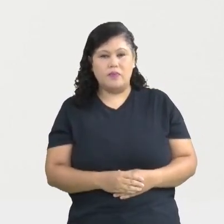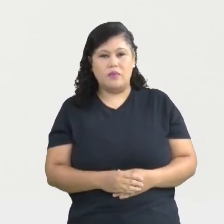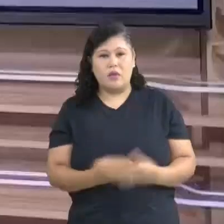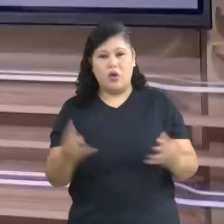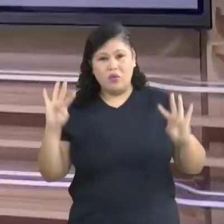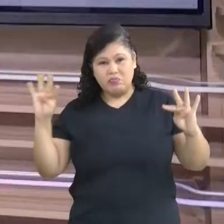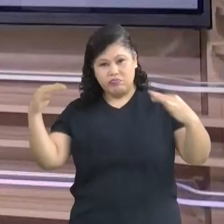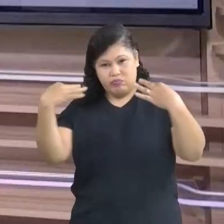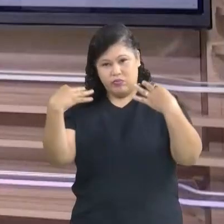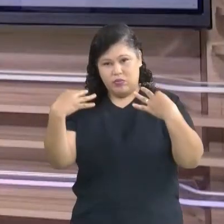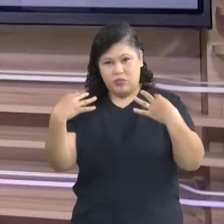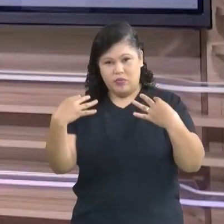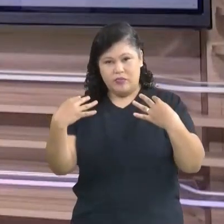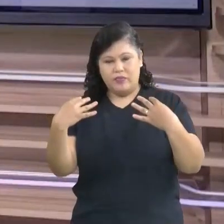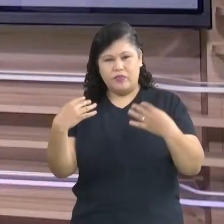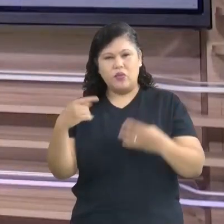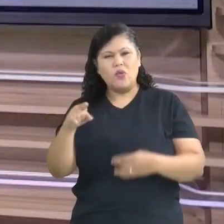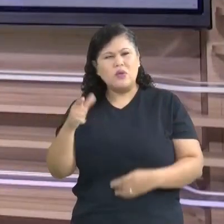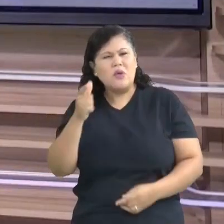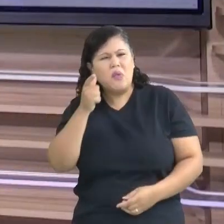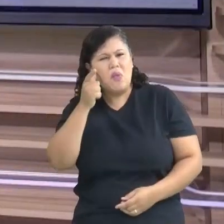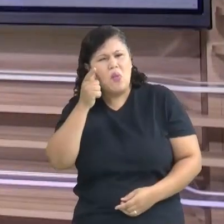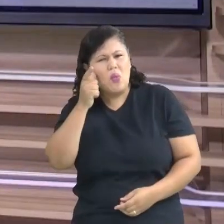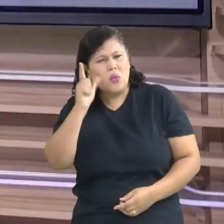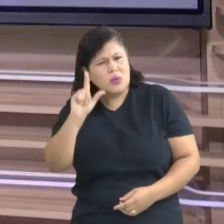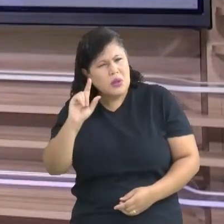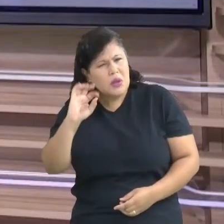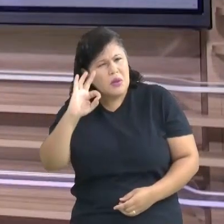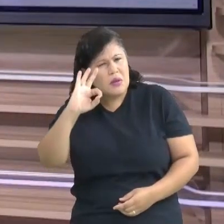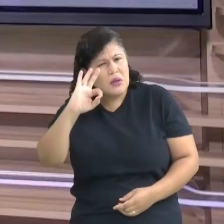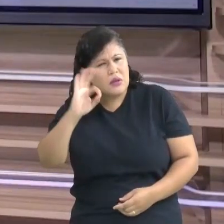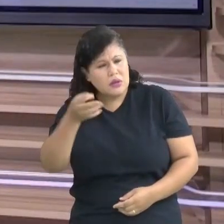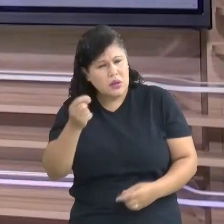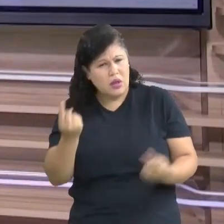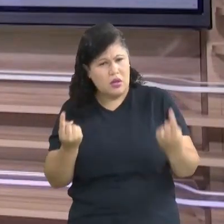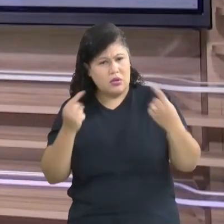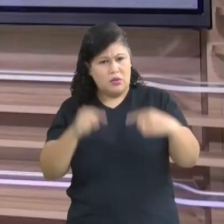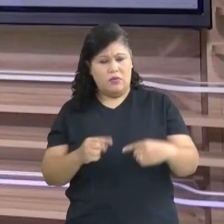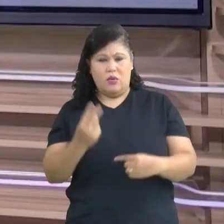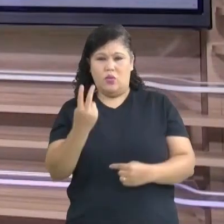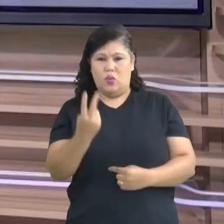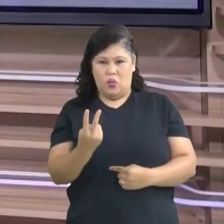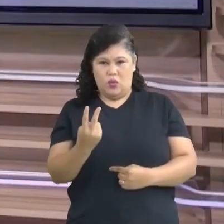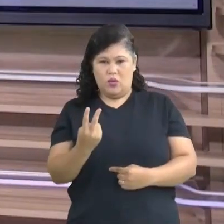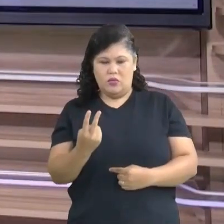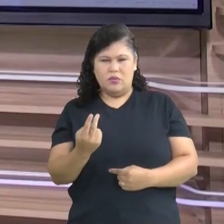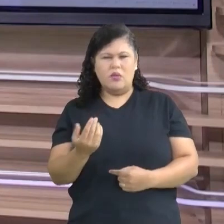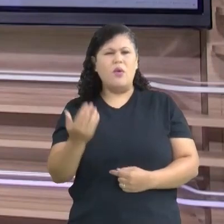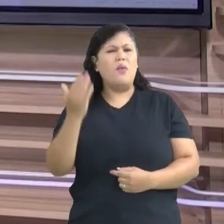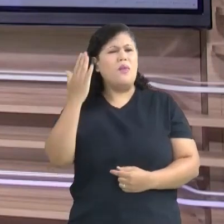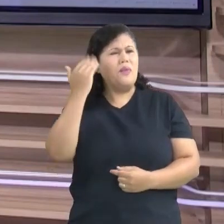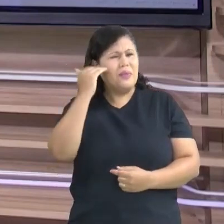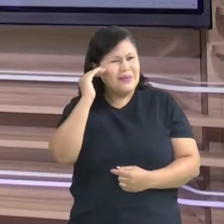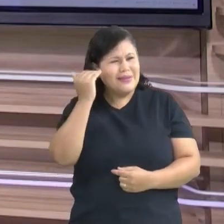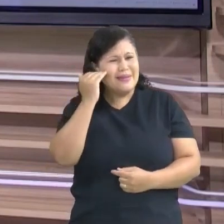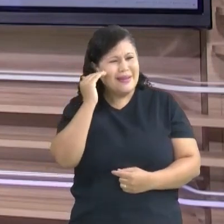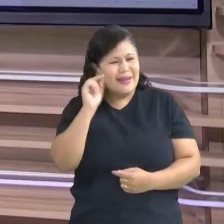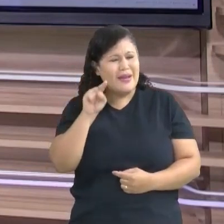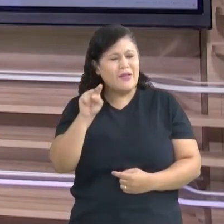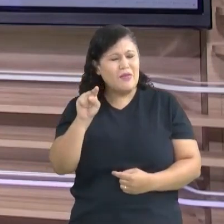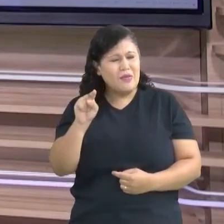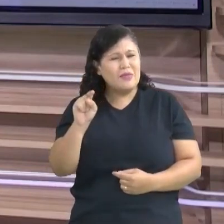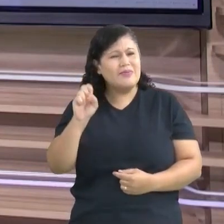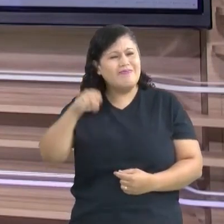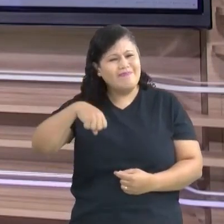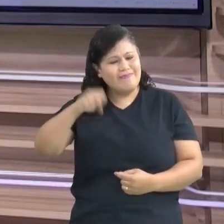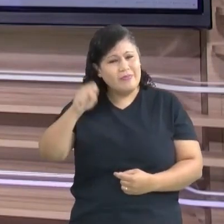mim. Vocês conseguiram desvendar os nossos 2 desafios de hoje? Eu sei que sim, porque vocês são